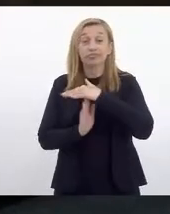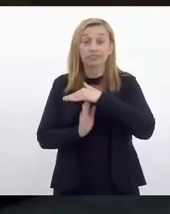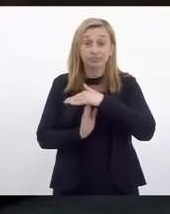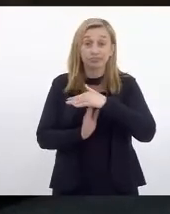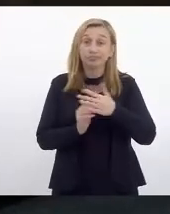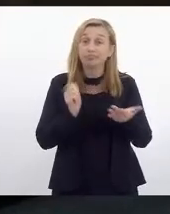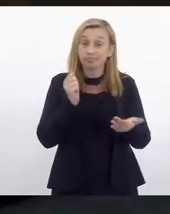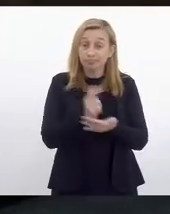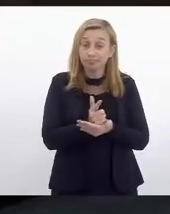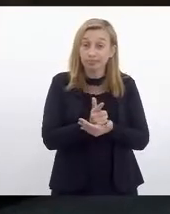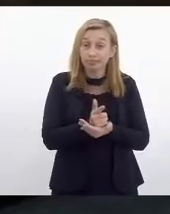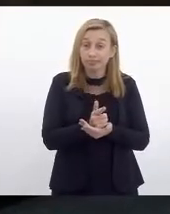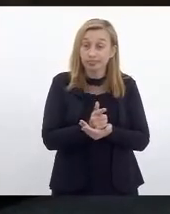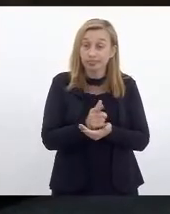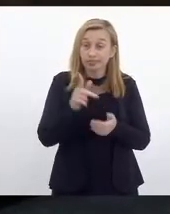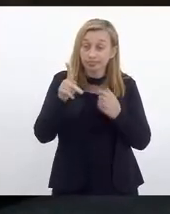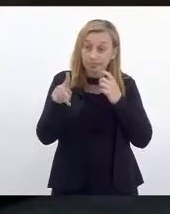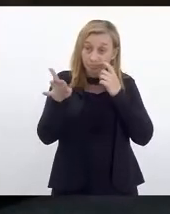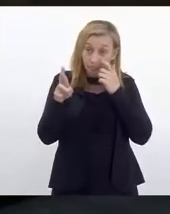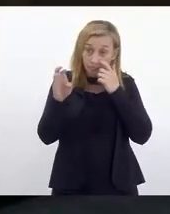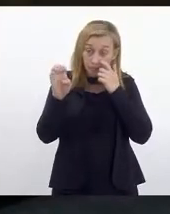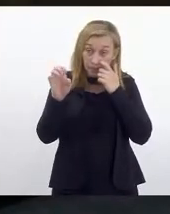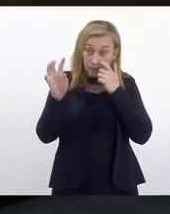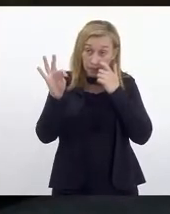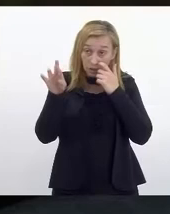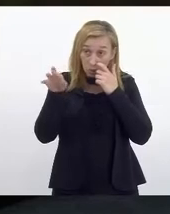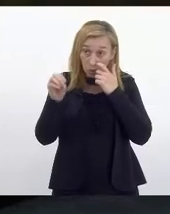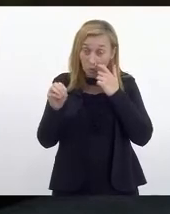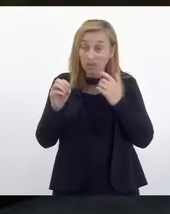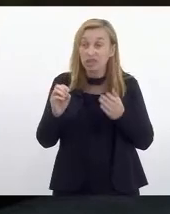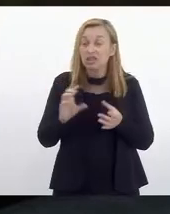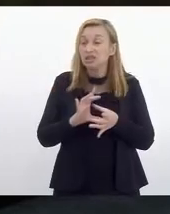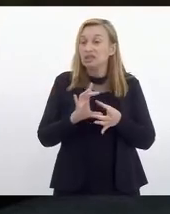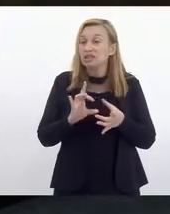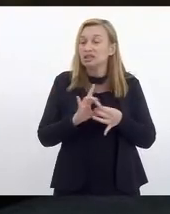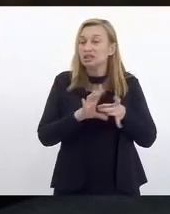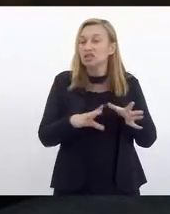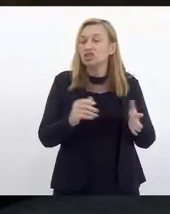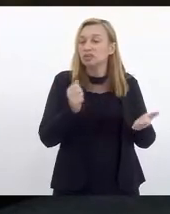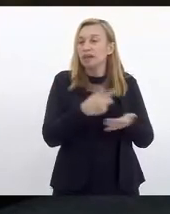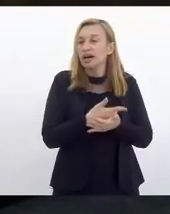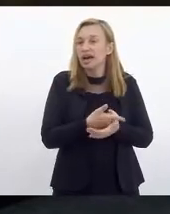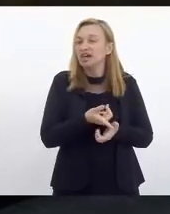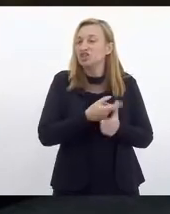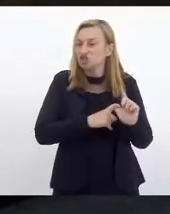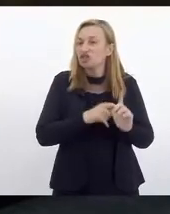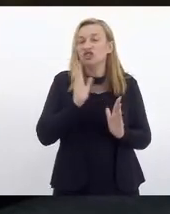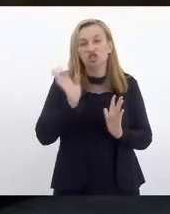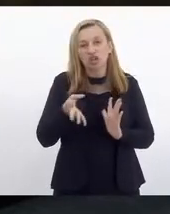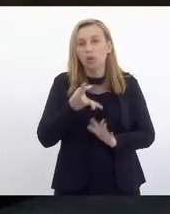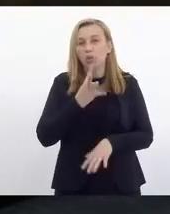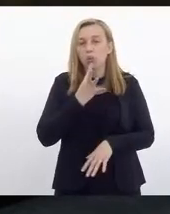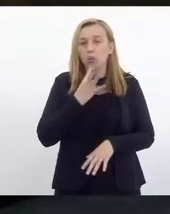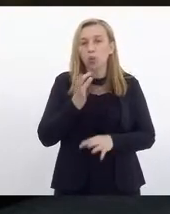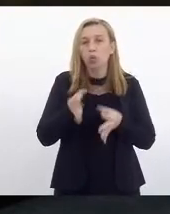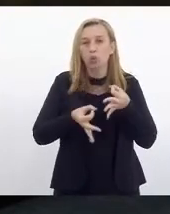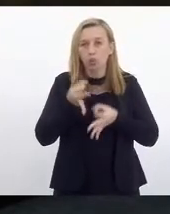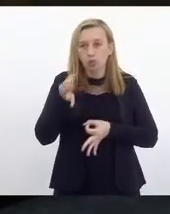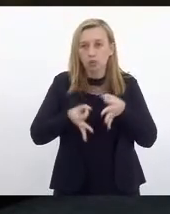para pagamento de precatórios, ou seja, deixando de pagar dívidas já reconhecidas pela